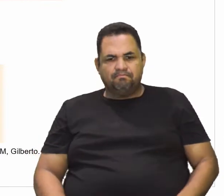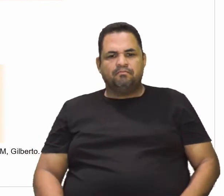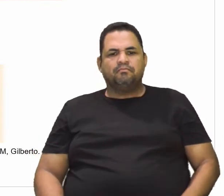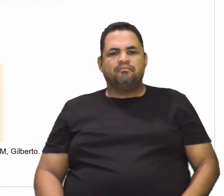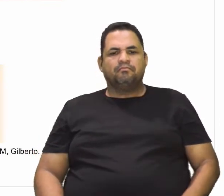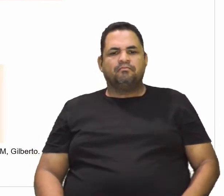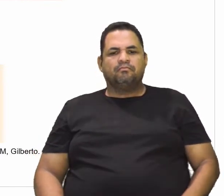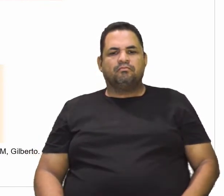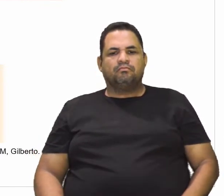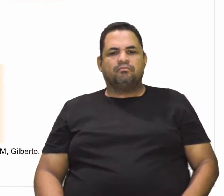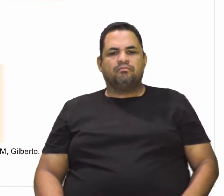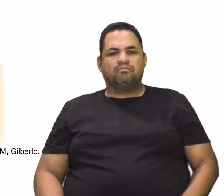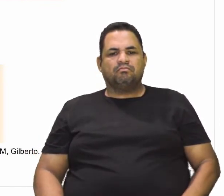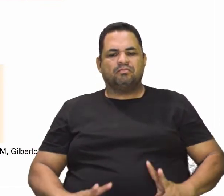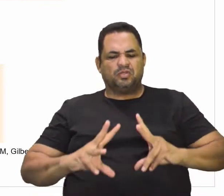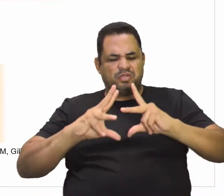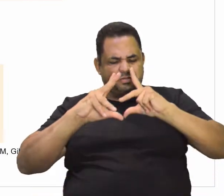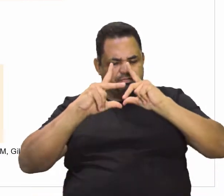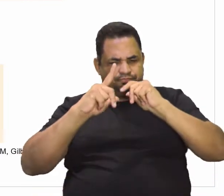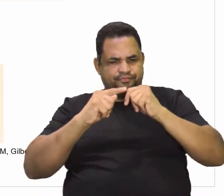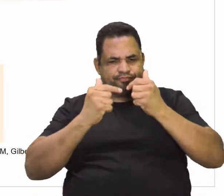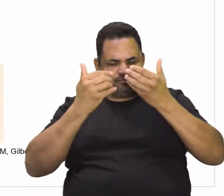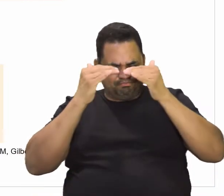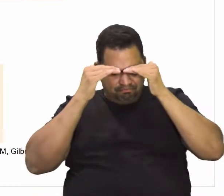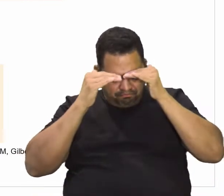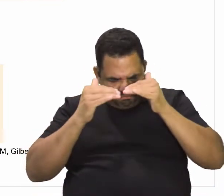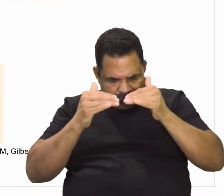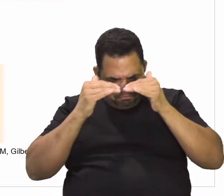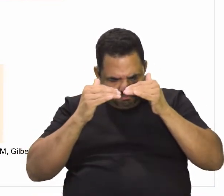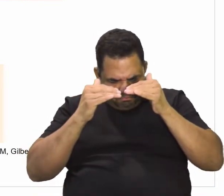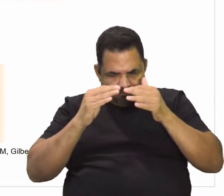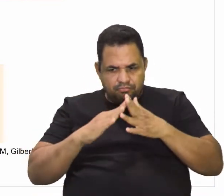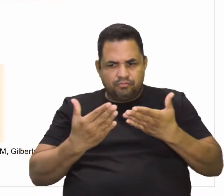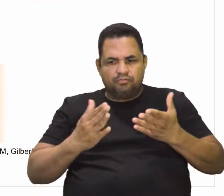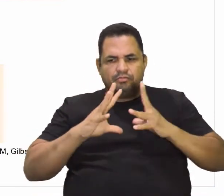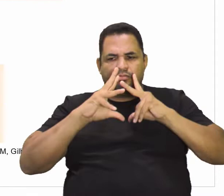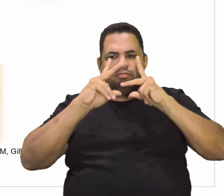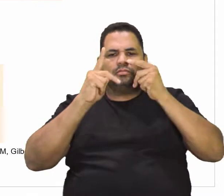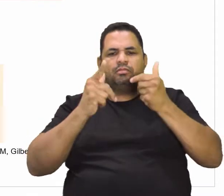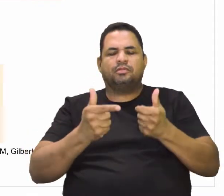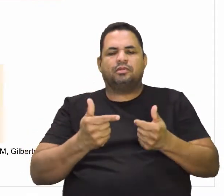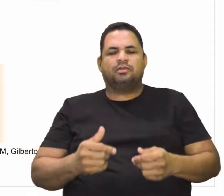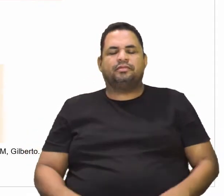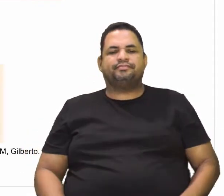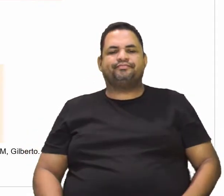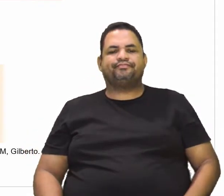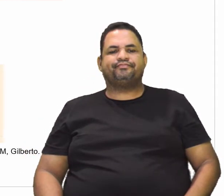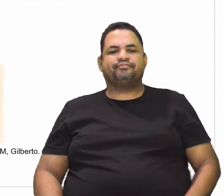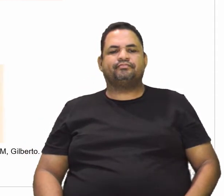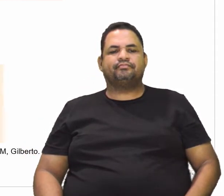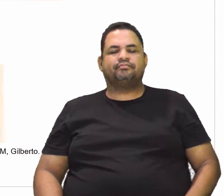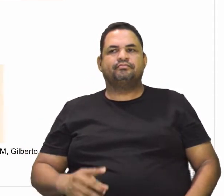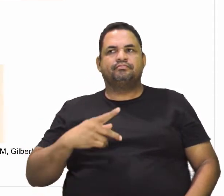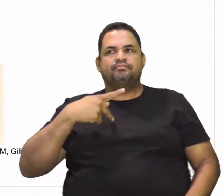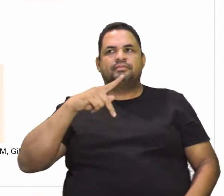submissão. Você está submisso. Toda a sua submissão é para Alá.